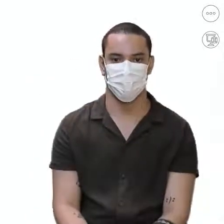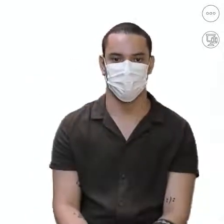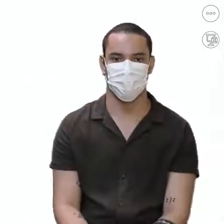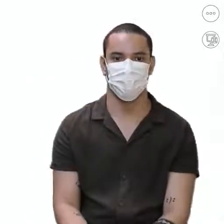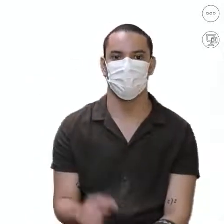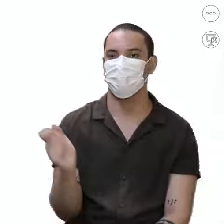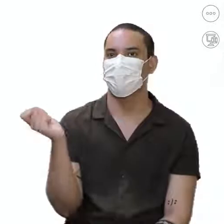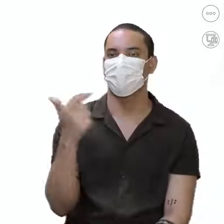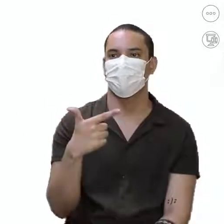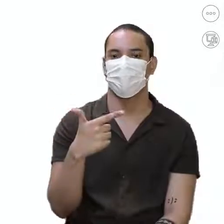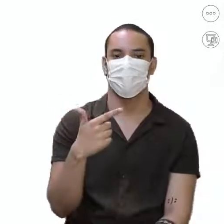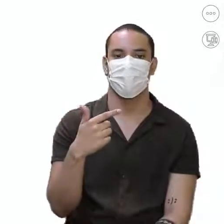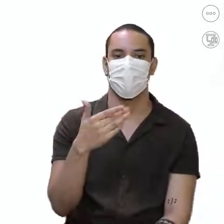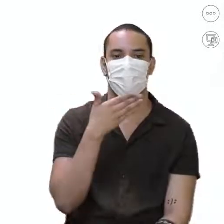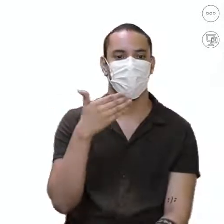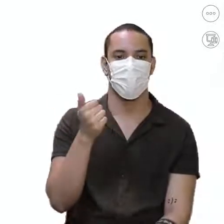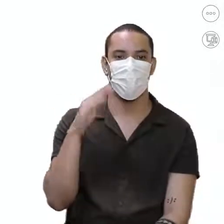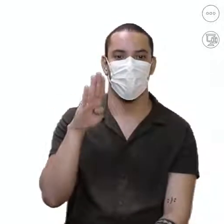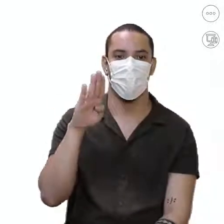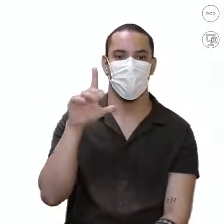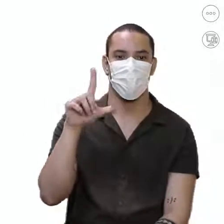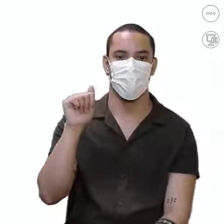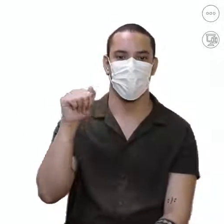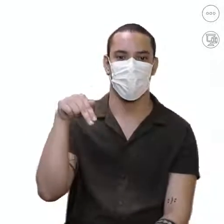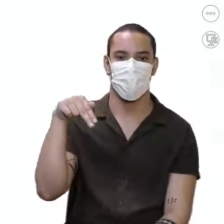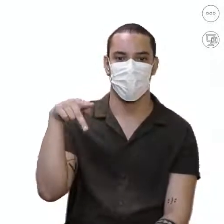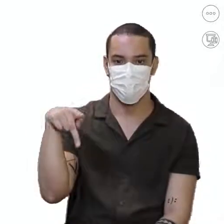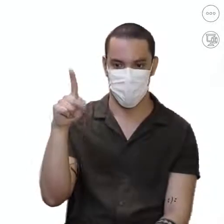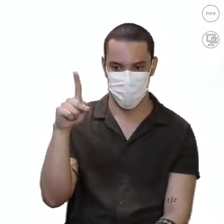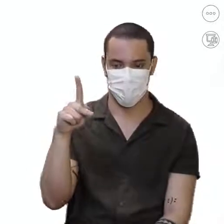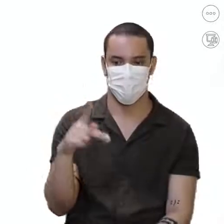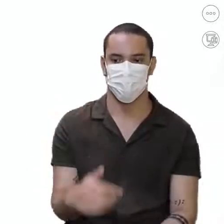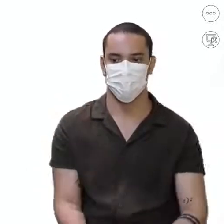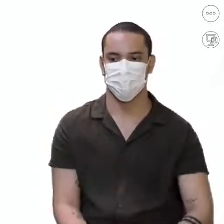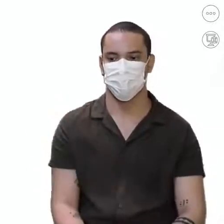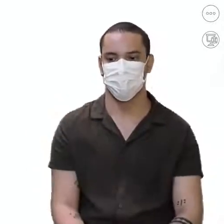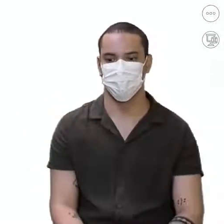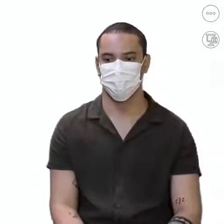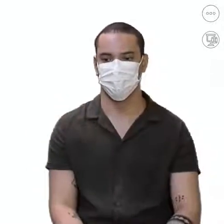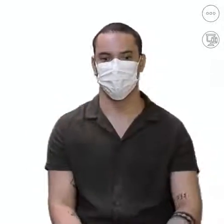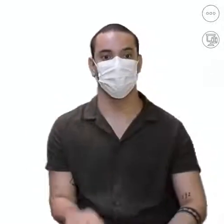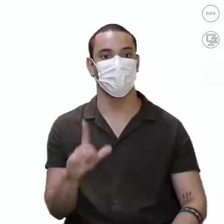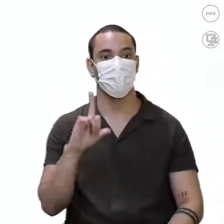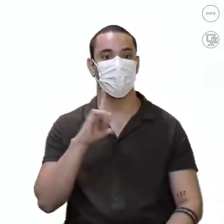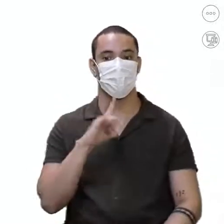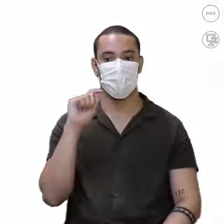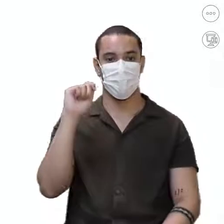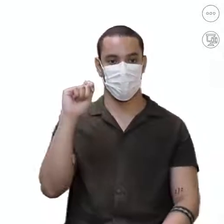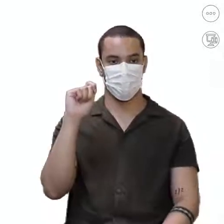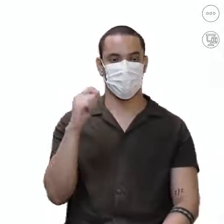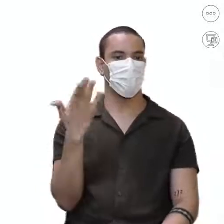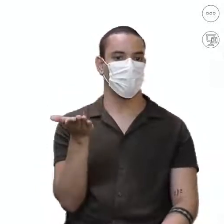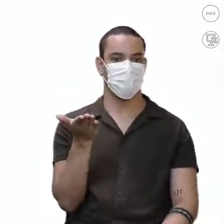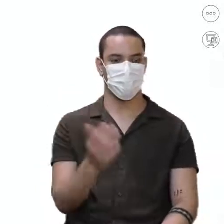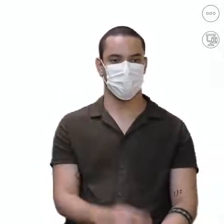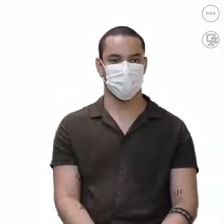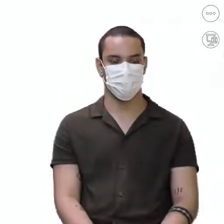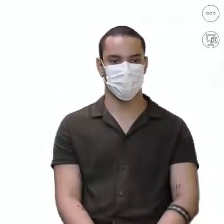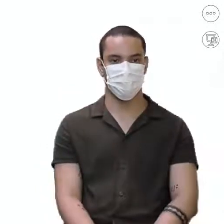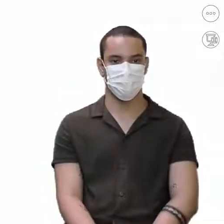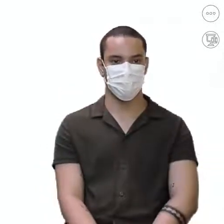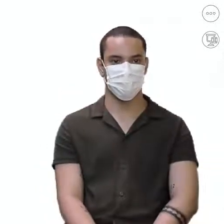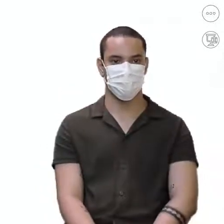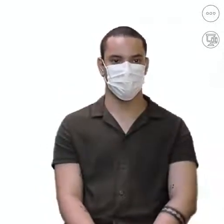do que tracinho em branco, né? Mas, enfim. Olha aí, letra A. The dark clouds. The